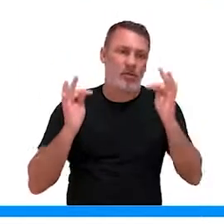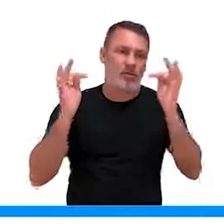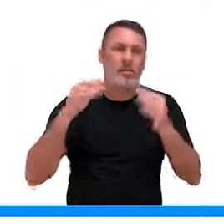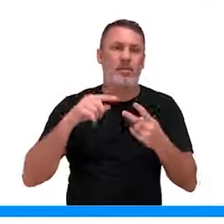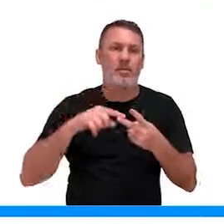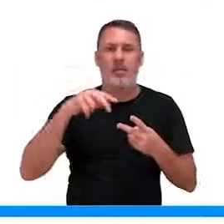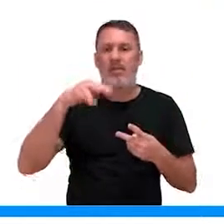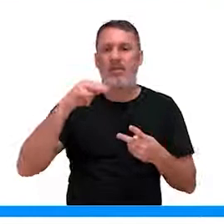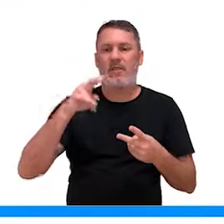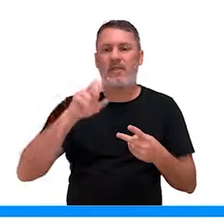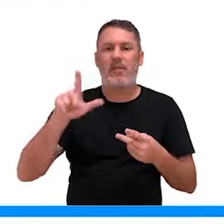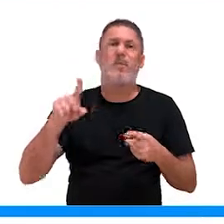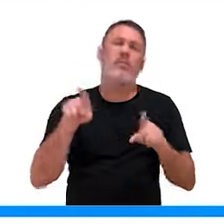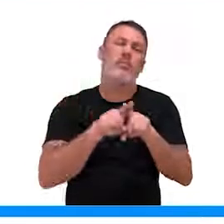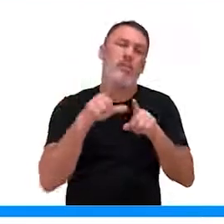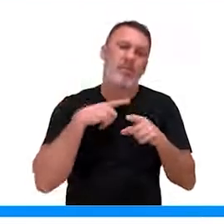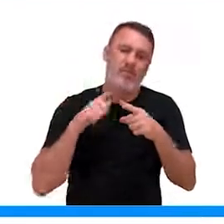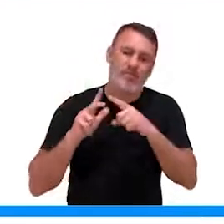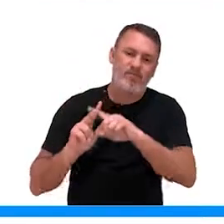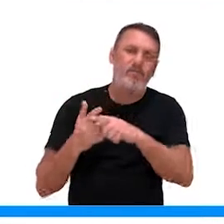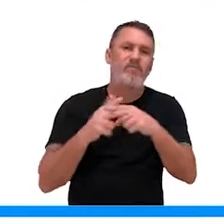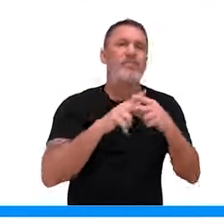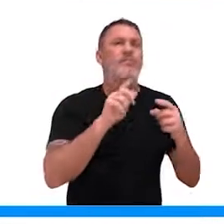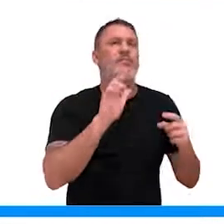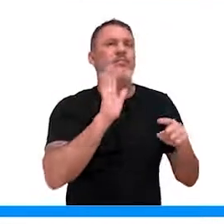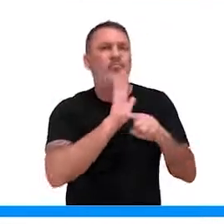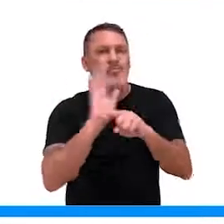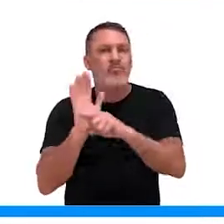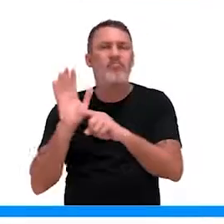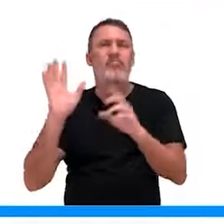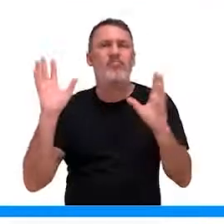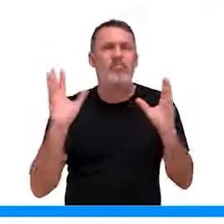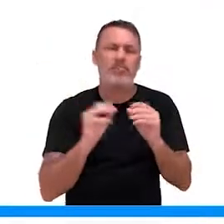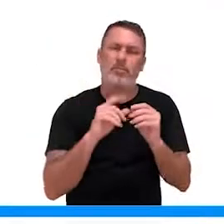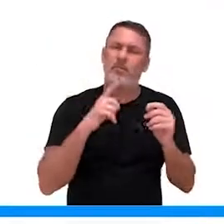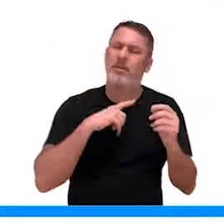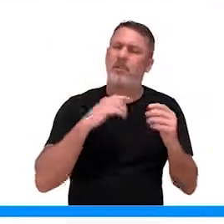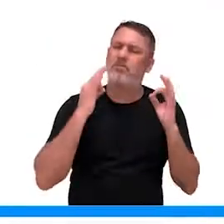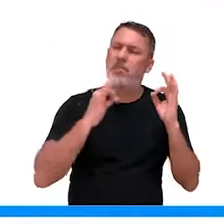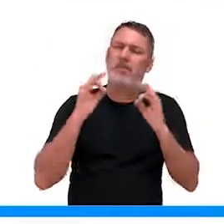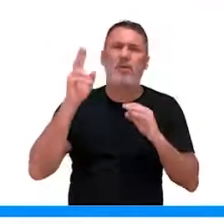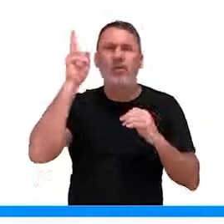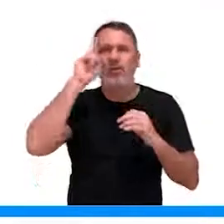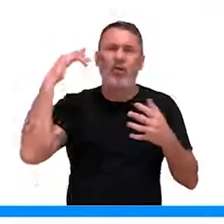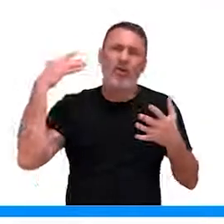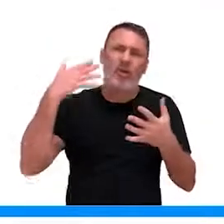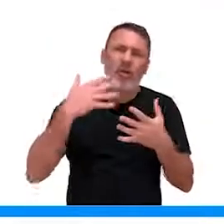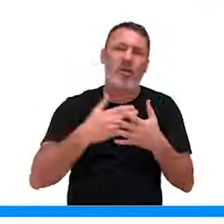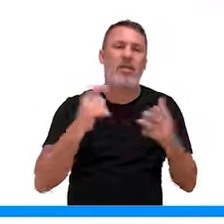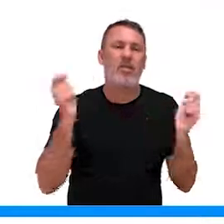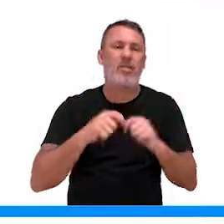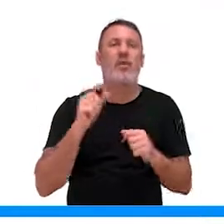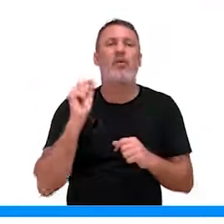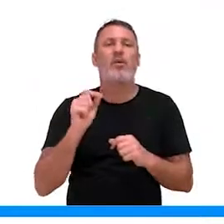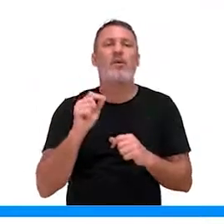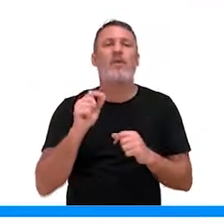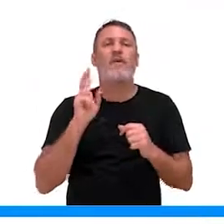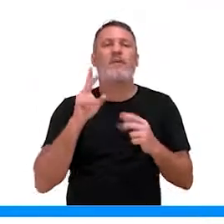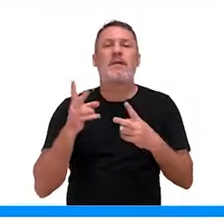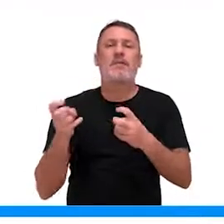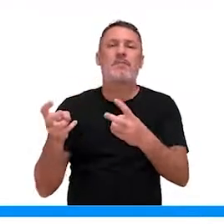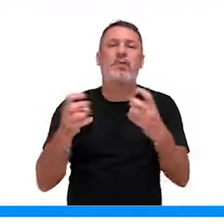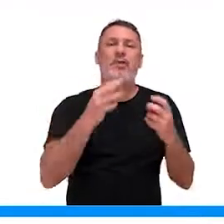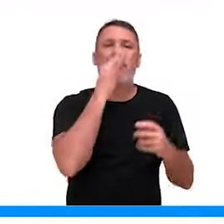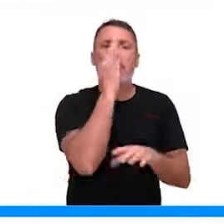tem ferramentas, um aparato indiscutivelmente único, histórico ao seu dispor para explorar o